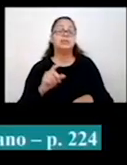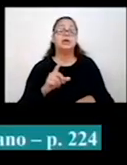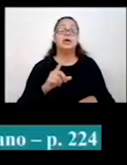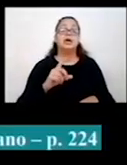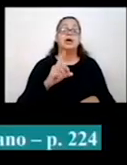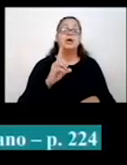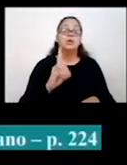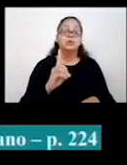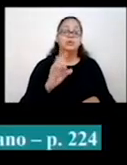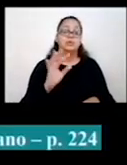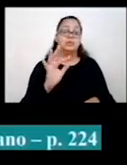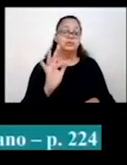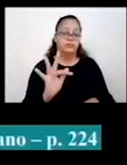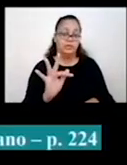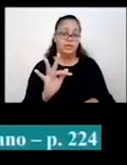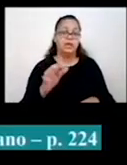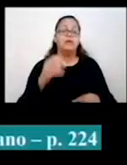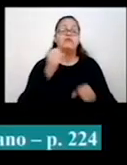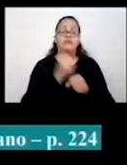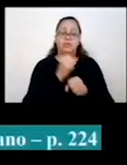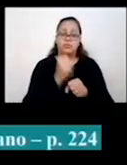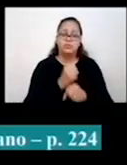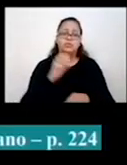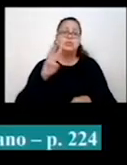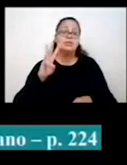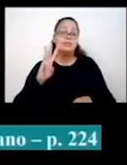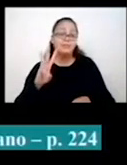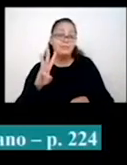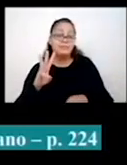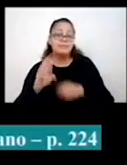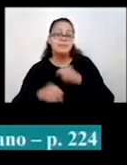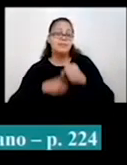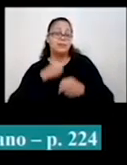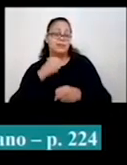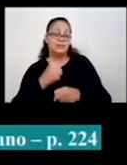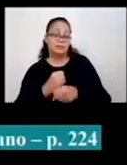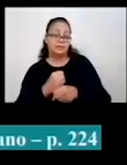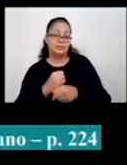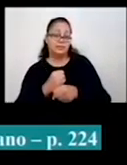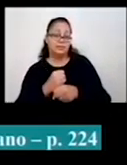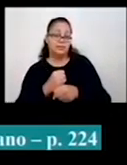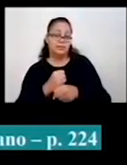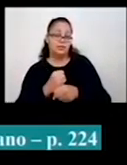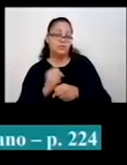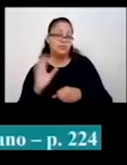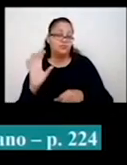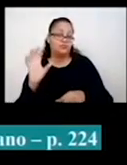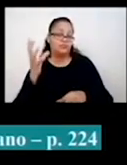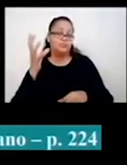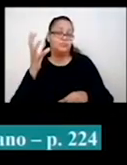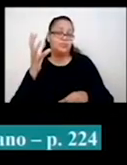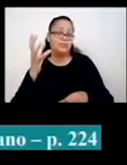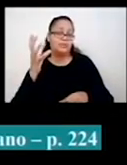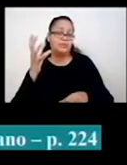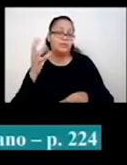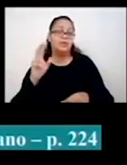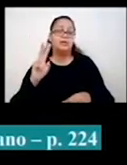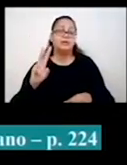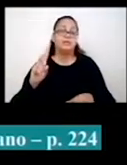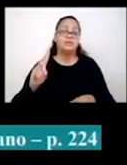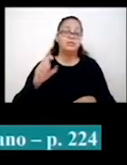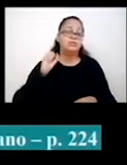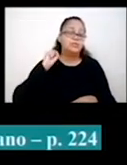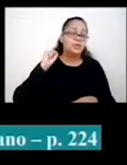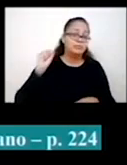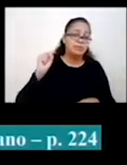Distrito Federal. A cidade de Brasília foi construída em apenas 3 anos e teve a sua inauguração em 21 de abril de 1960.